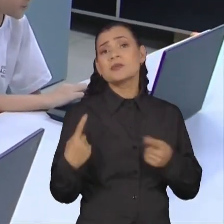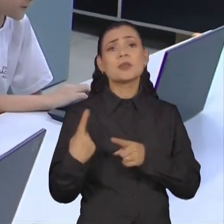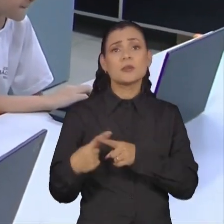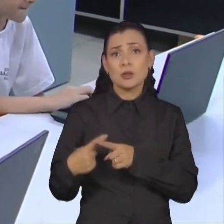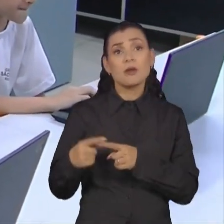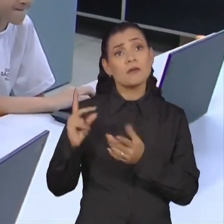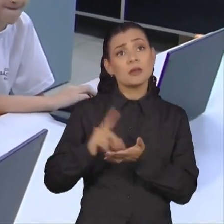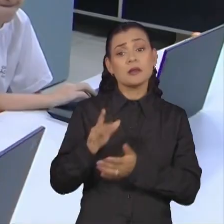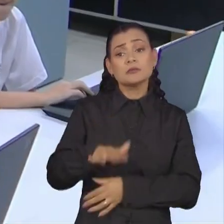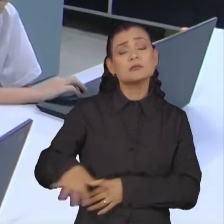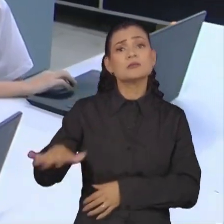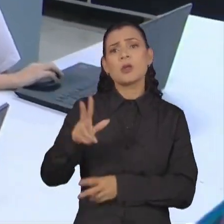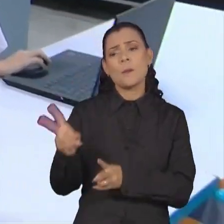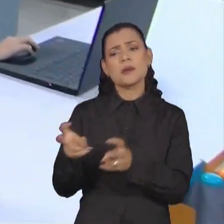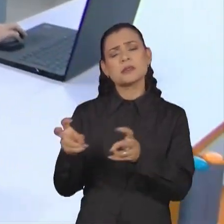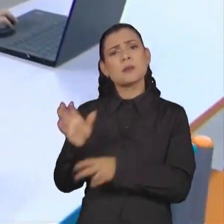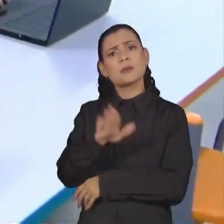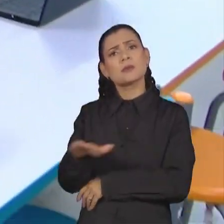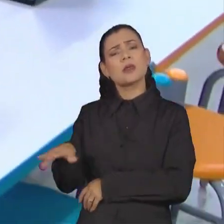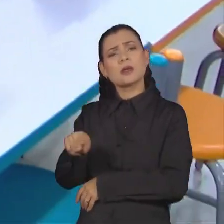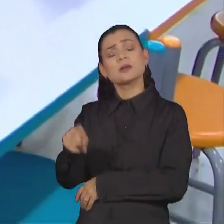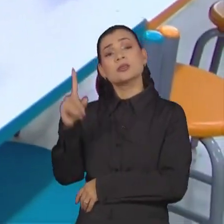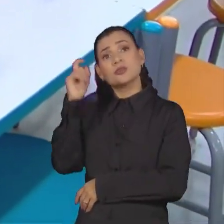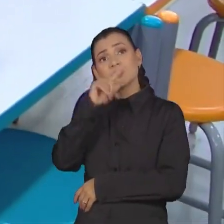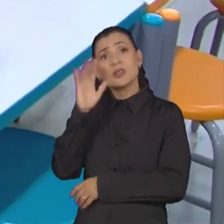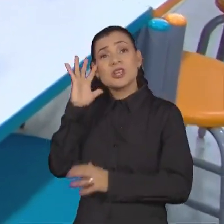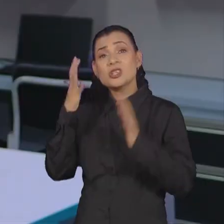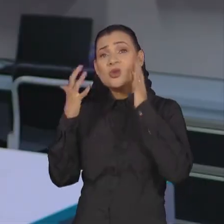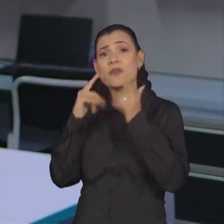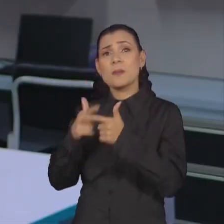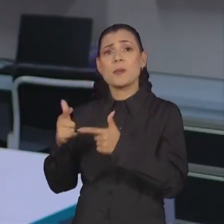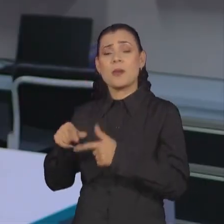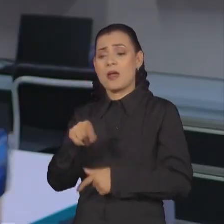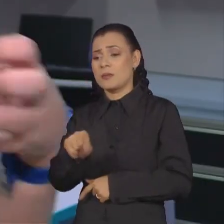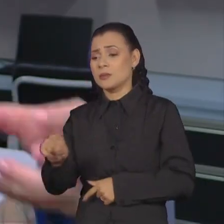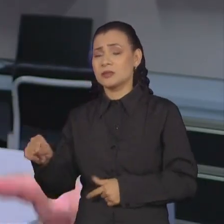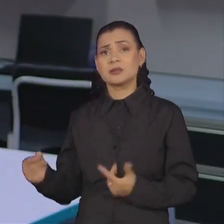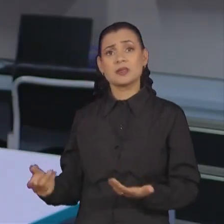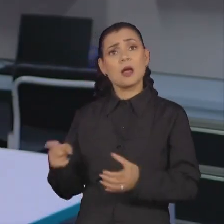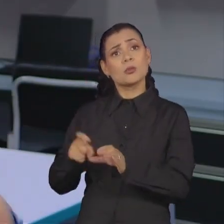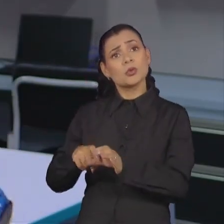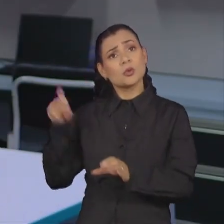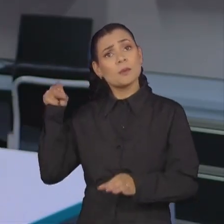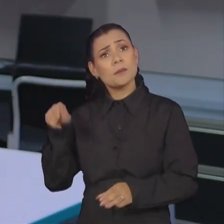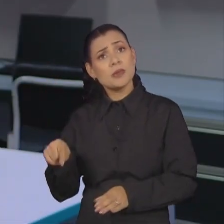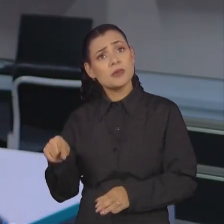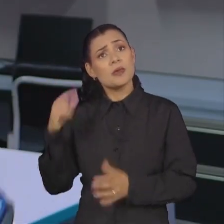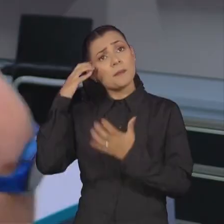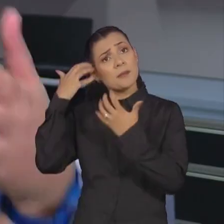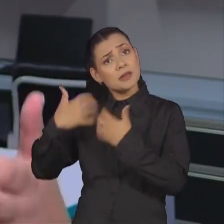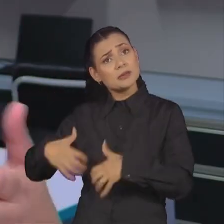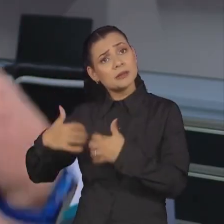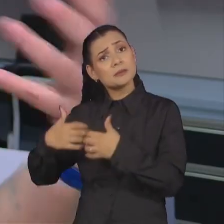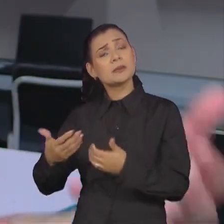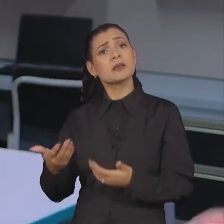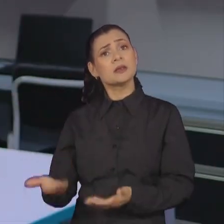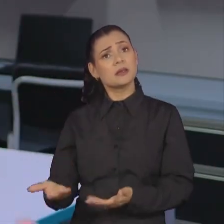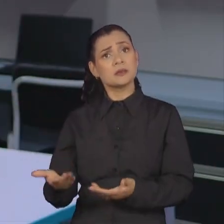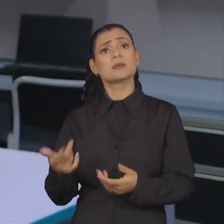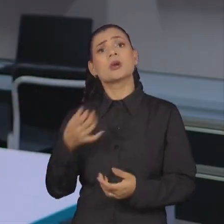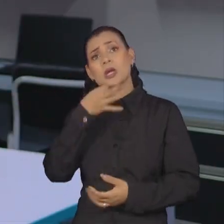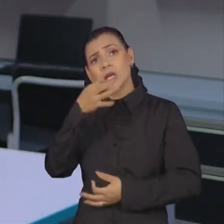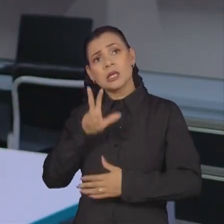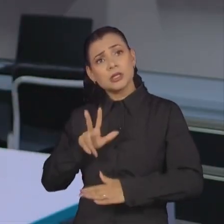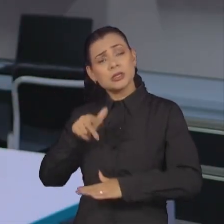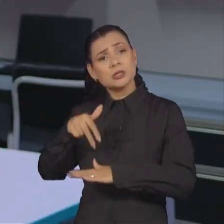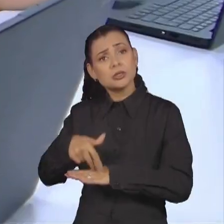de modo geral, eu percebo que as crianças têm muita dificuldade de resolver problemas, de autonomia, de pensamento mesmo, então de ser crítico